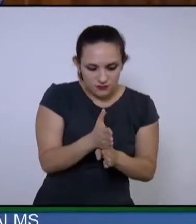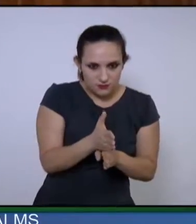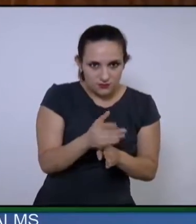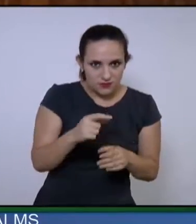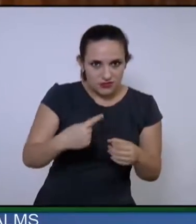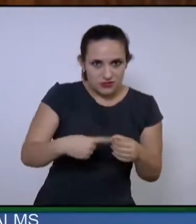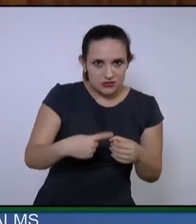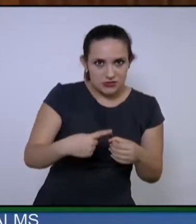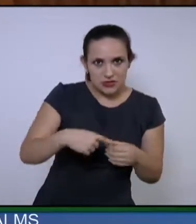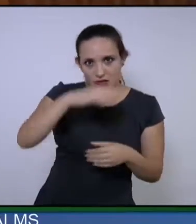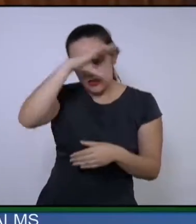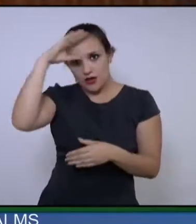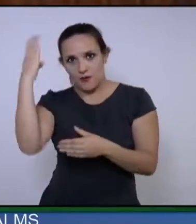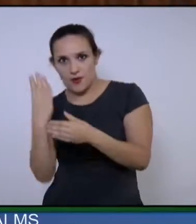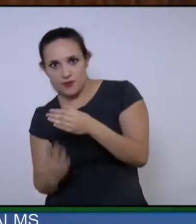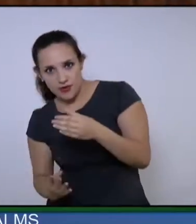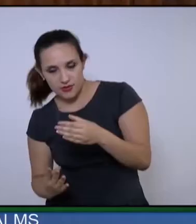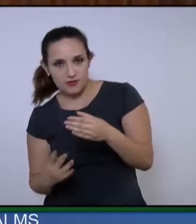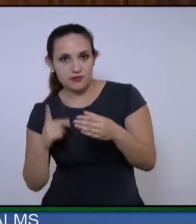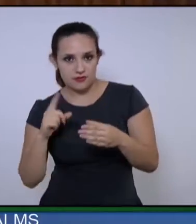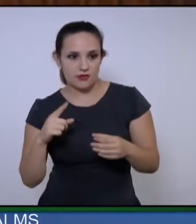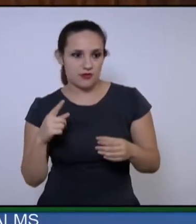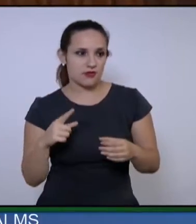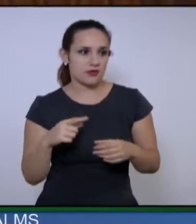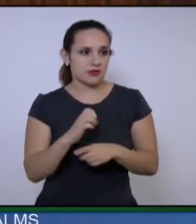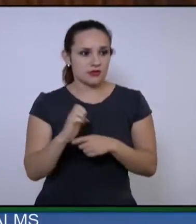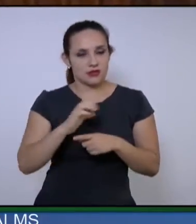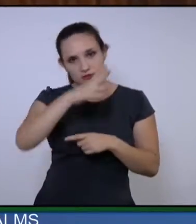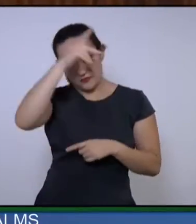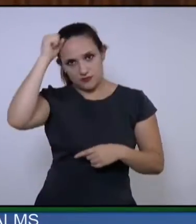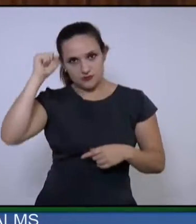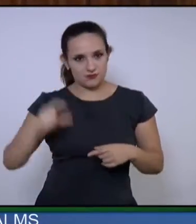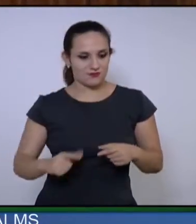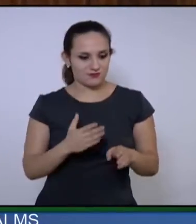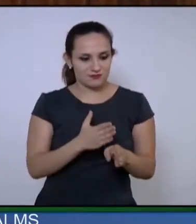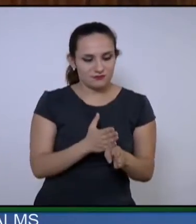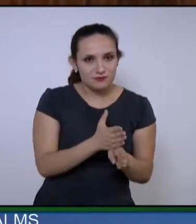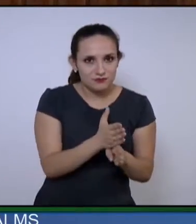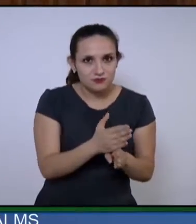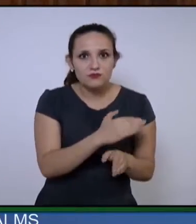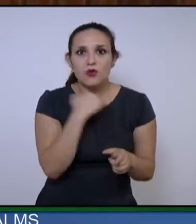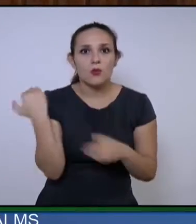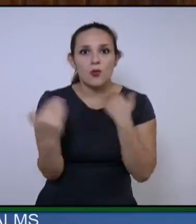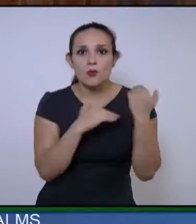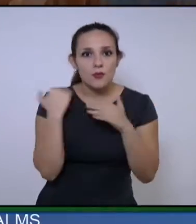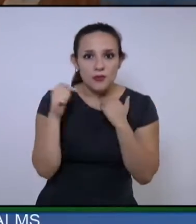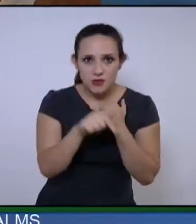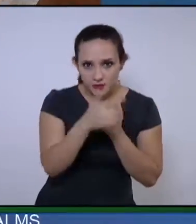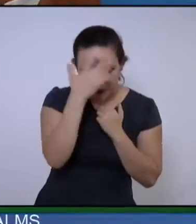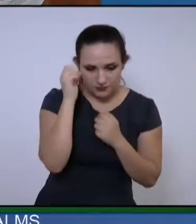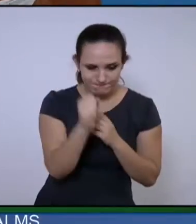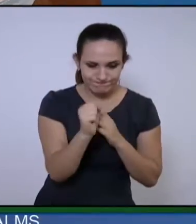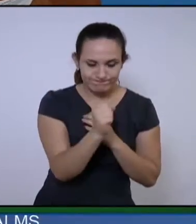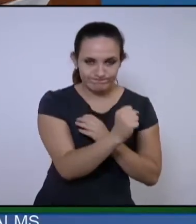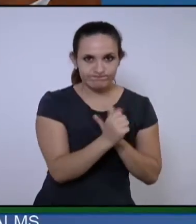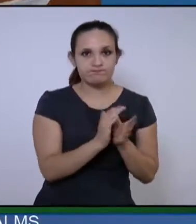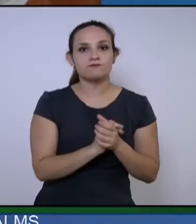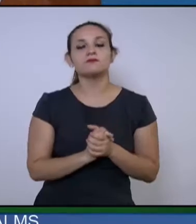de Amambaí e Mato Grosso do Sul. E aí vem, capengando, iniciado em 2012,